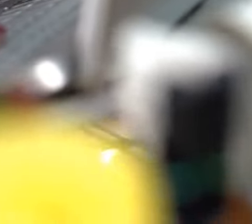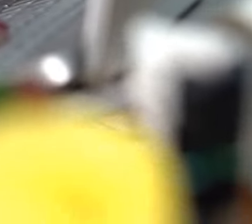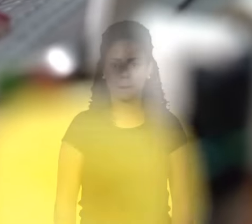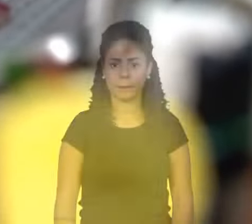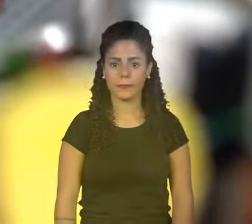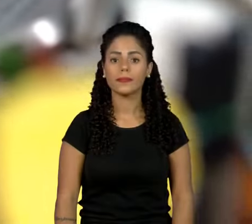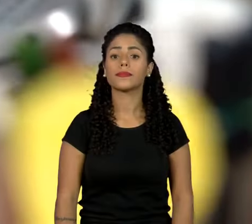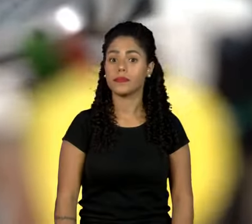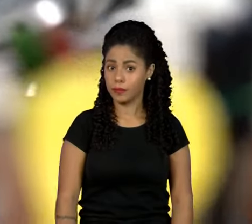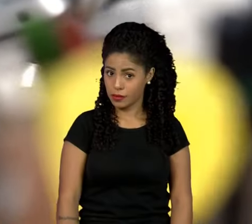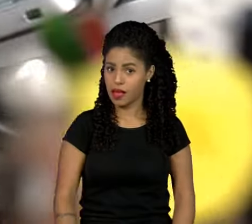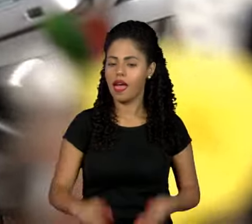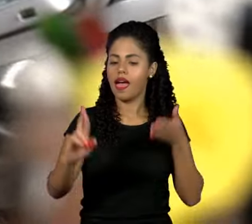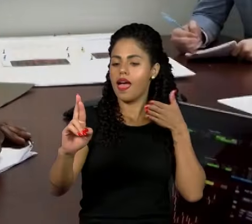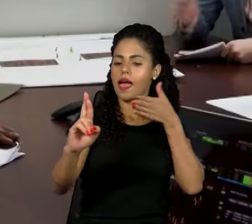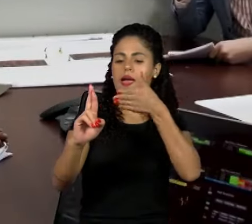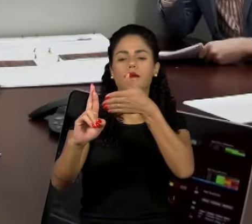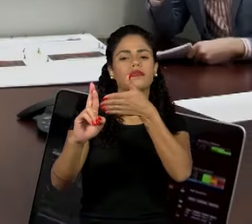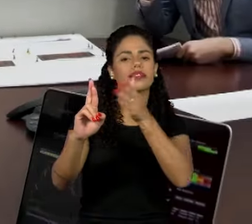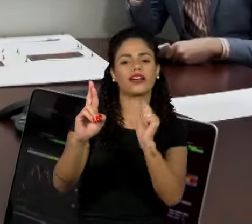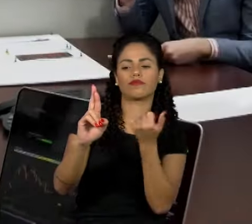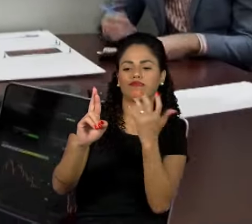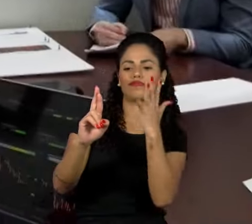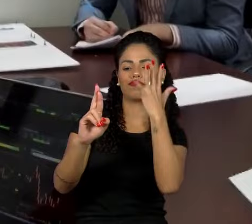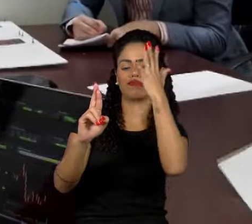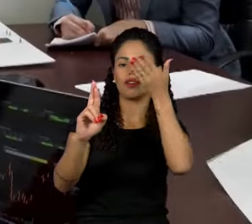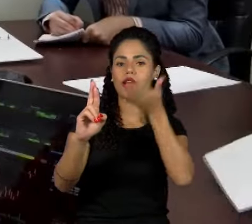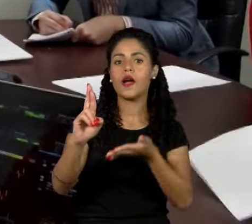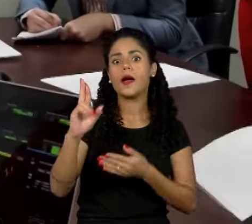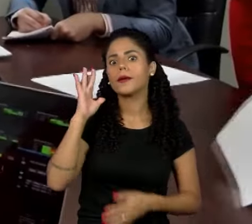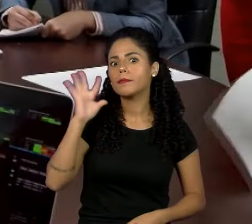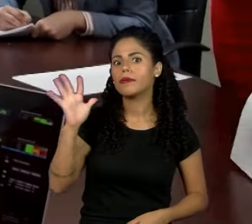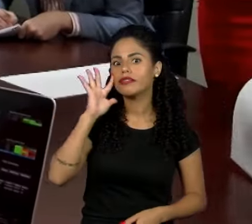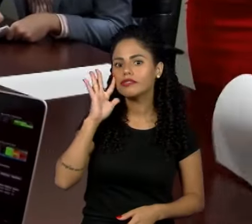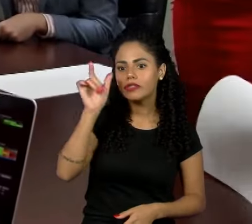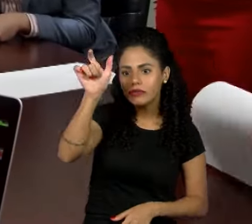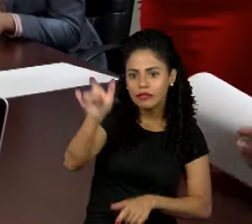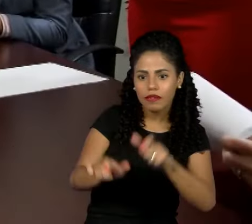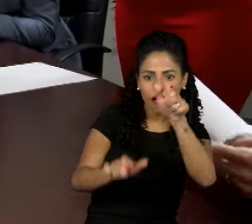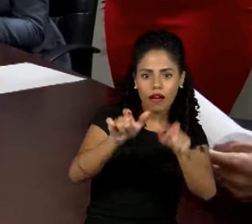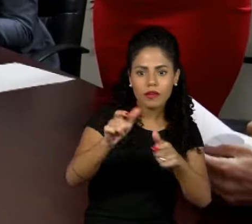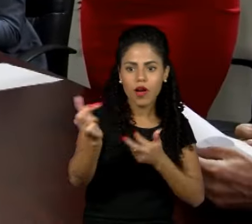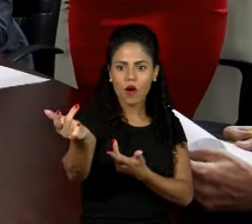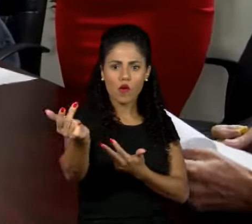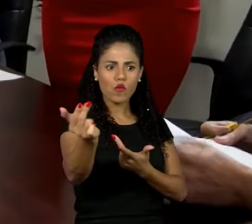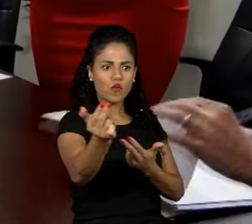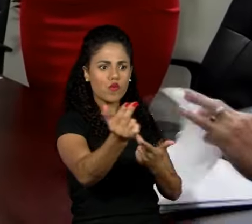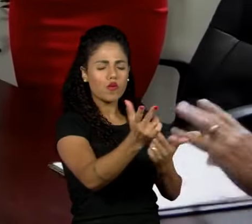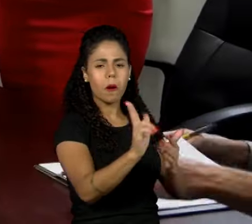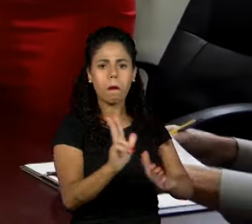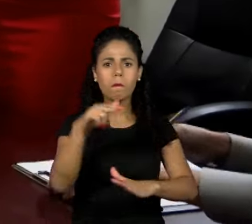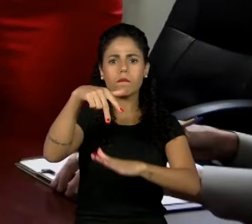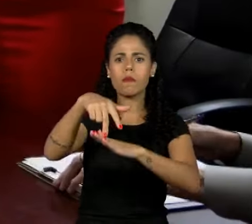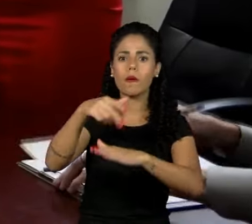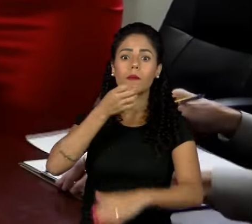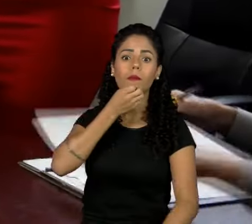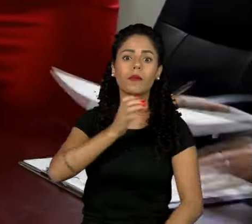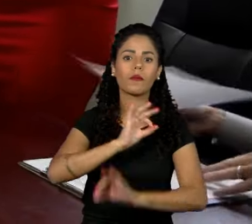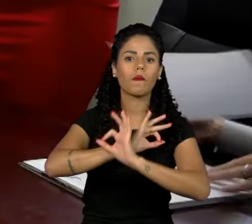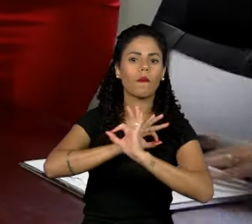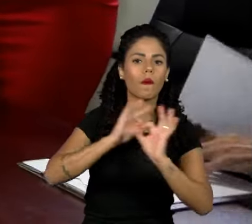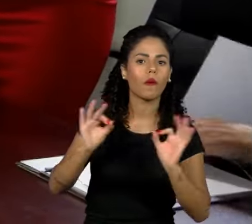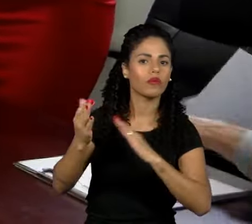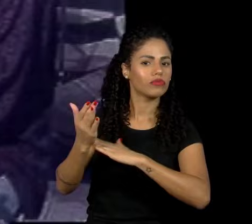Eu falo que a representatividade é tudo, assim. Você vê a sua imagem em outras pessoas, em posições de destaque, isso é muito bom. Isso